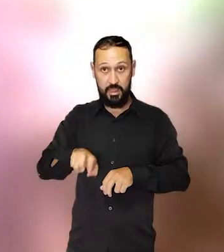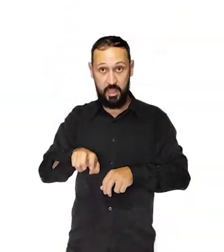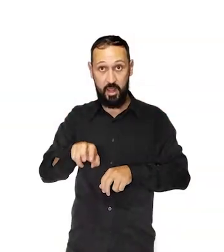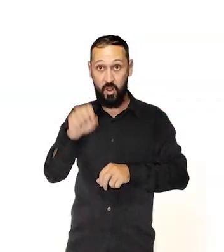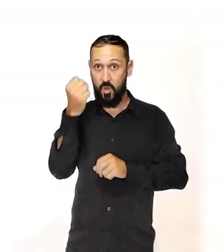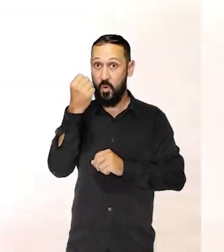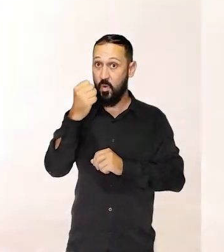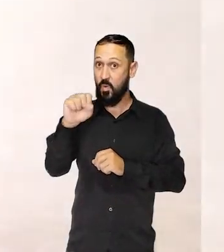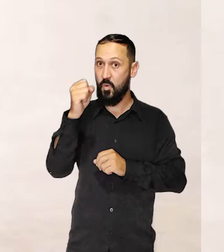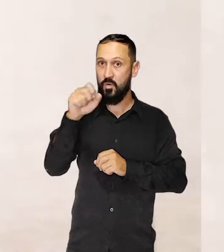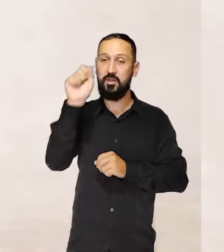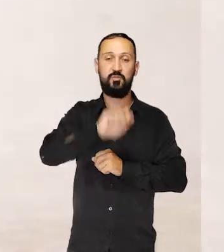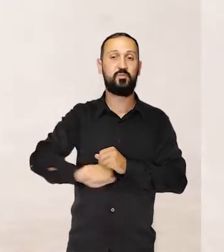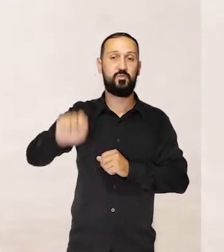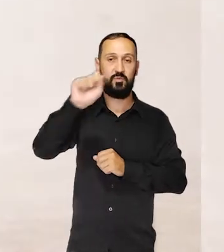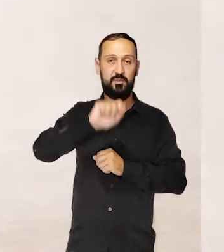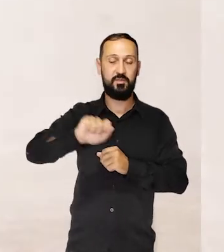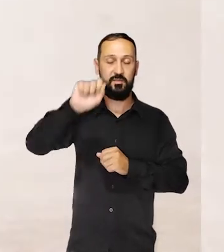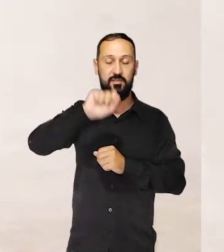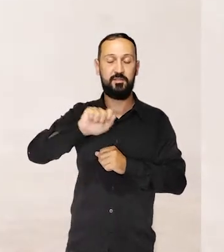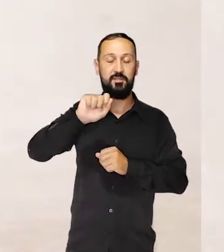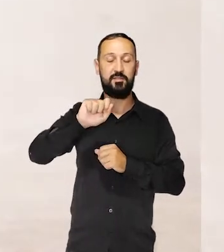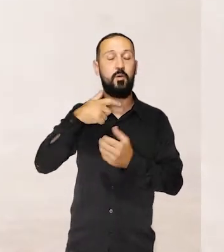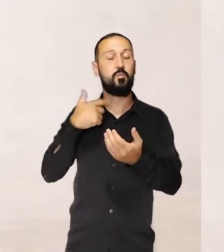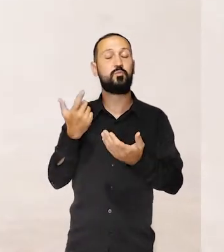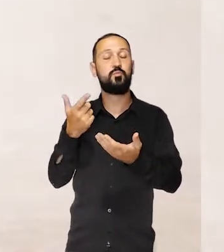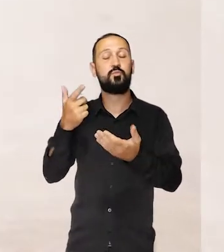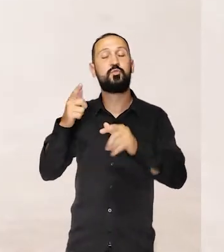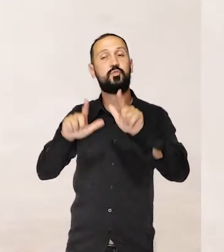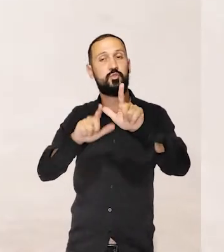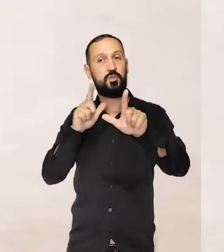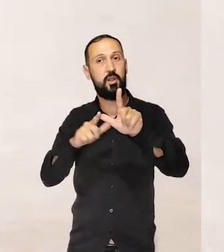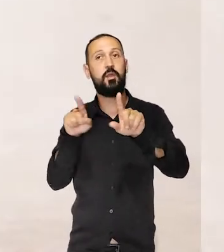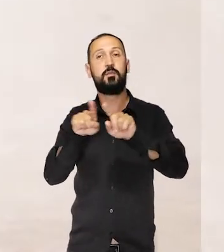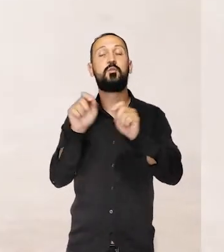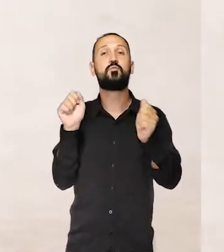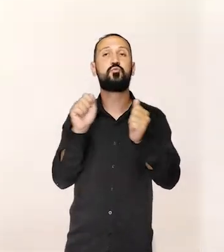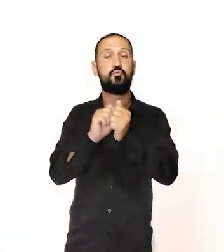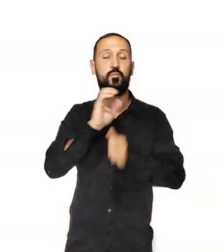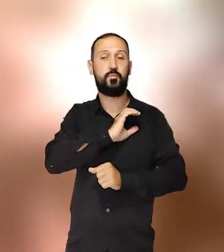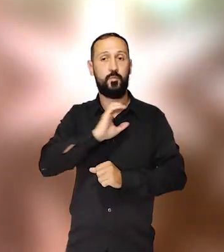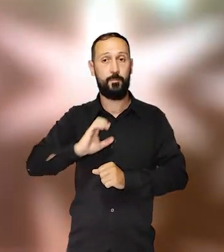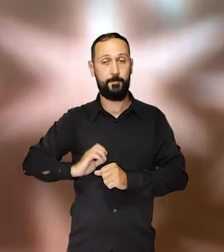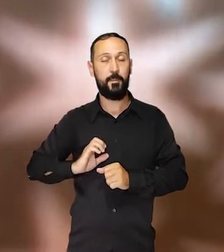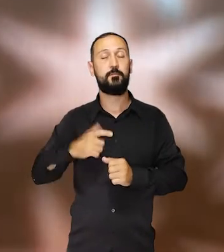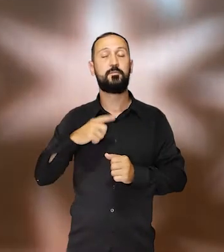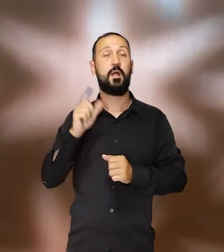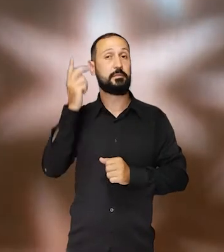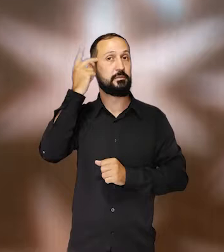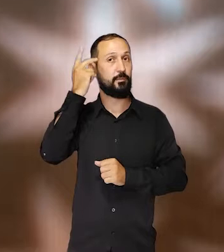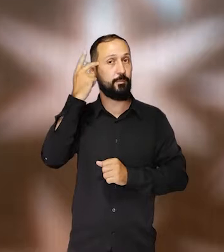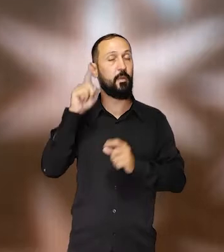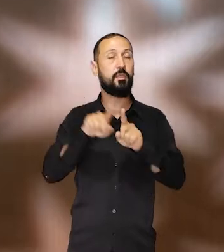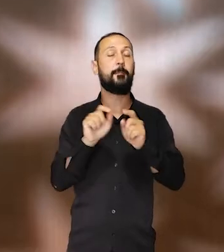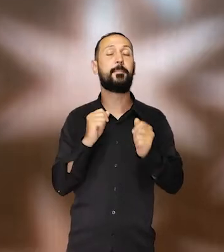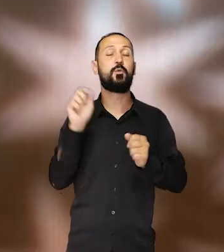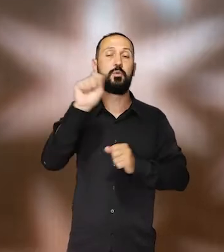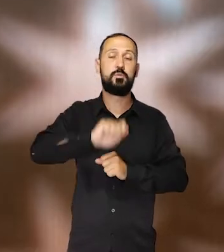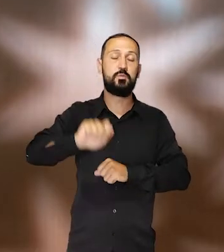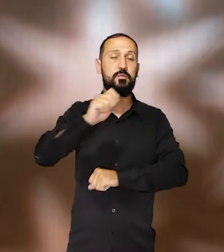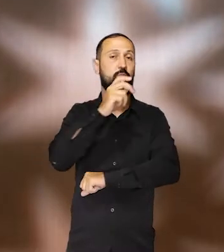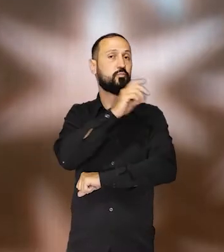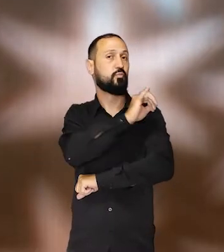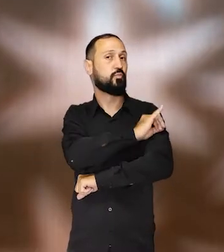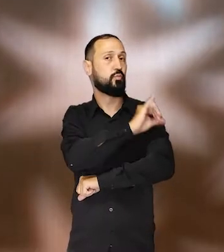Academia Sul-Mato-Grossense de Letras e membro da Academia Cristã de Letras de São Paulo, do Pen Clube Brasil, que fica no